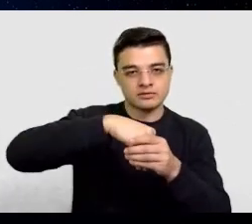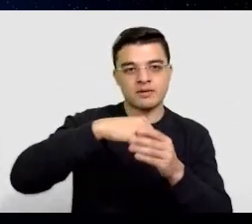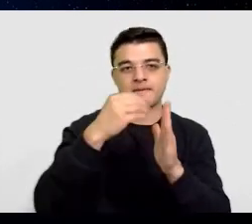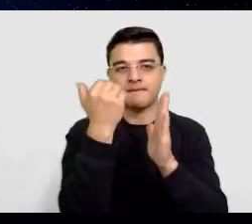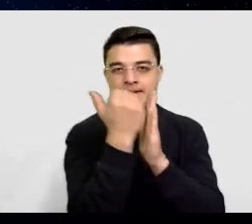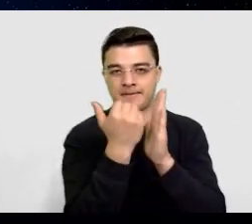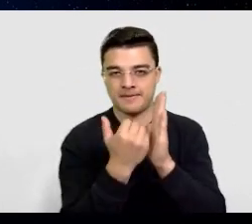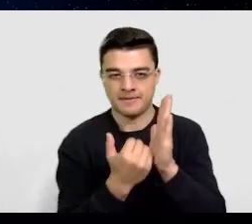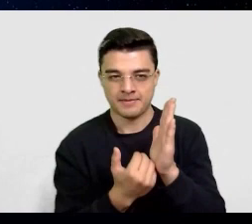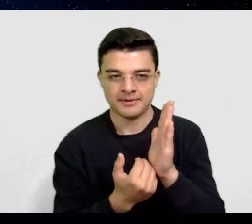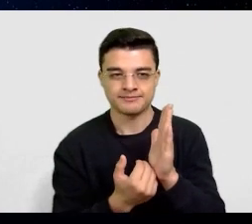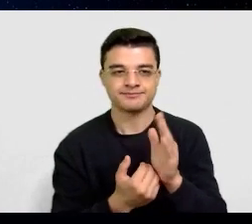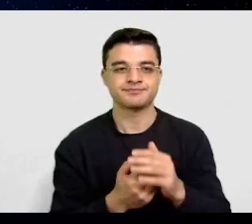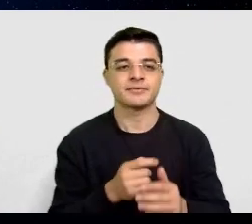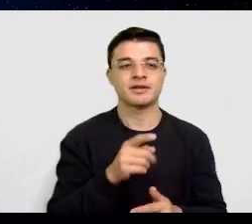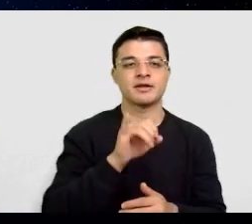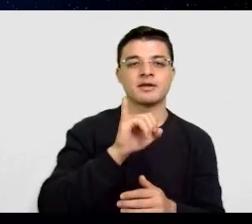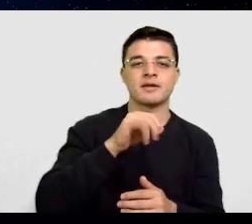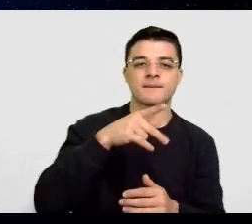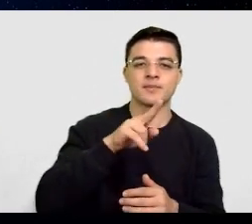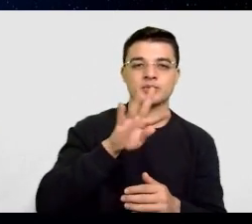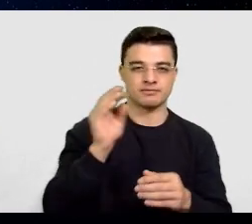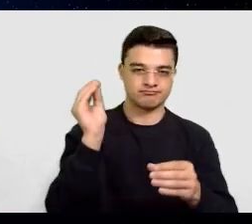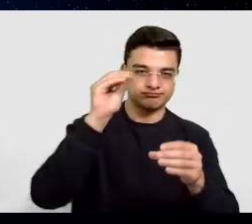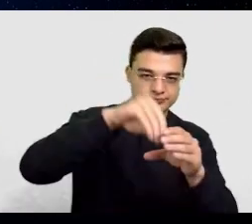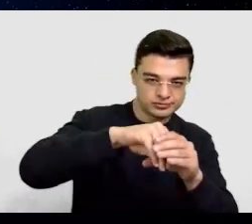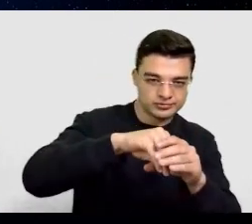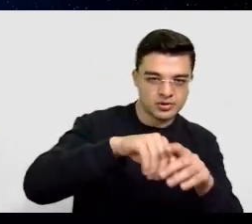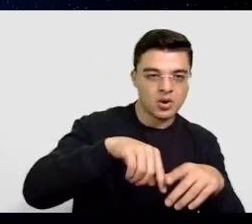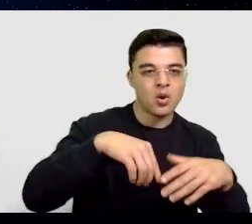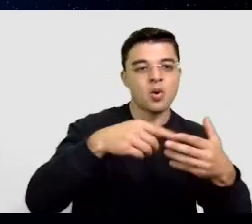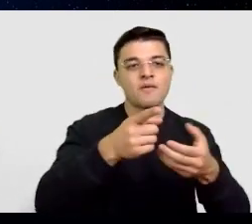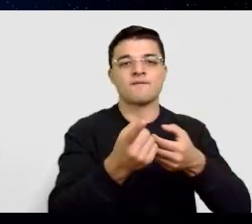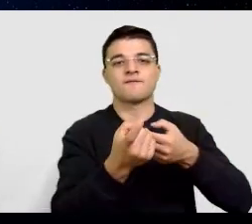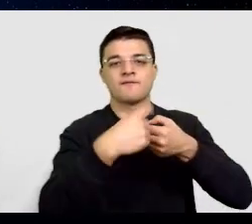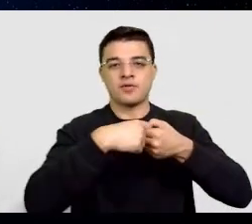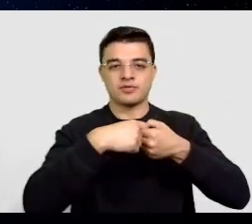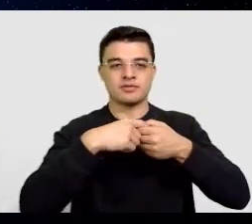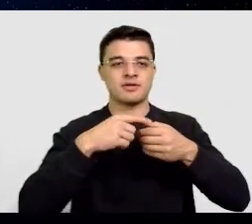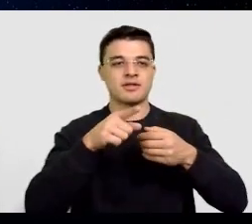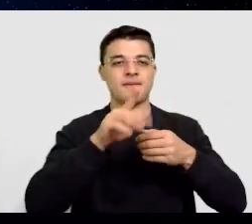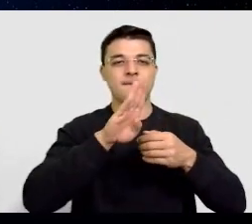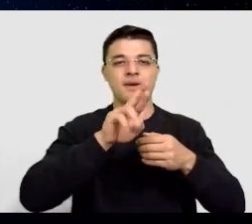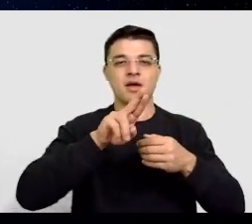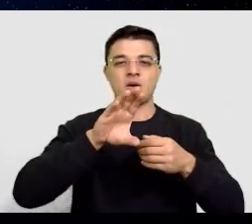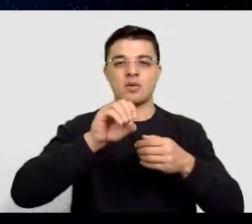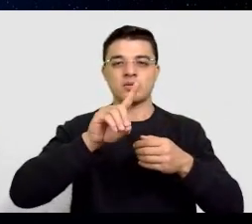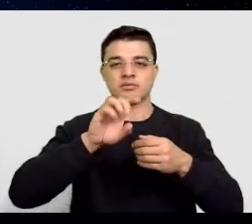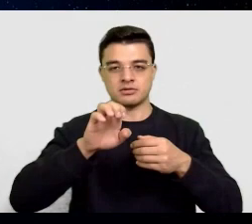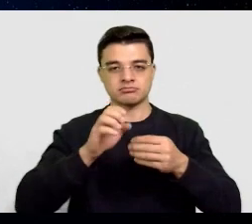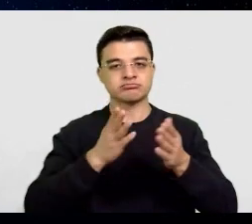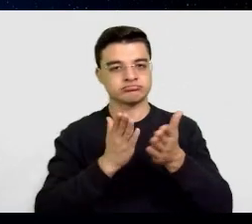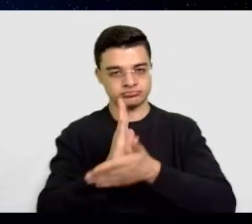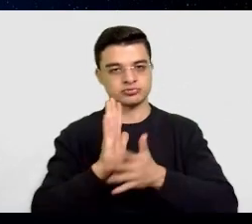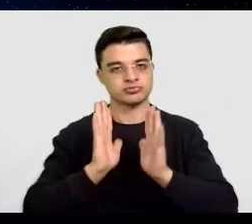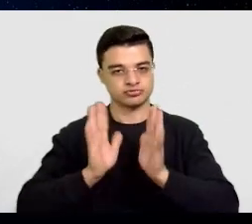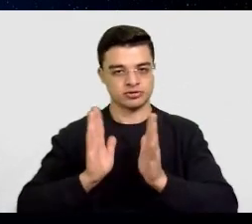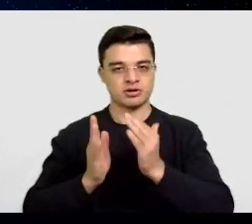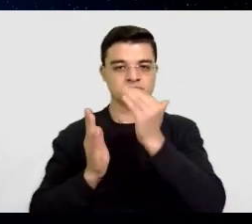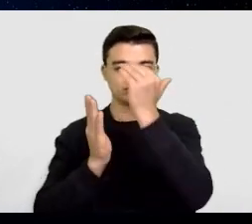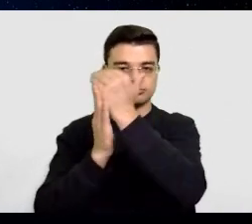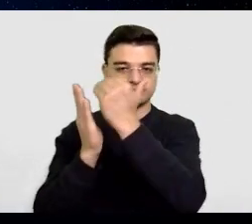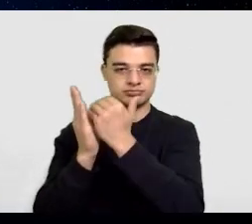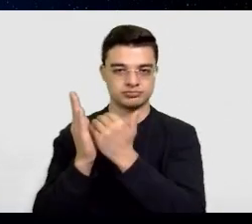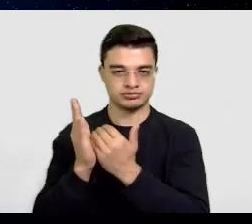de input e aqui um exemplo de output, já com um BR Code válido dentro dos parâmetros e também com a assinatura